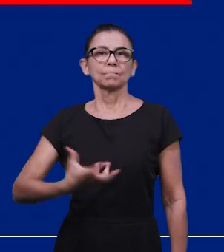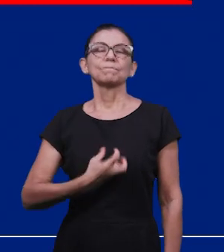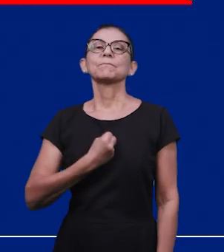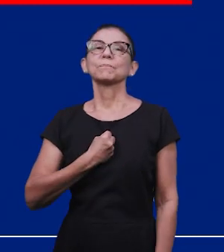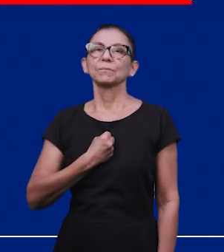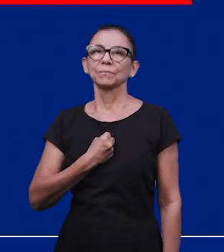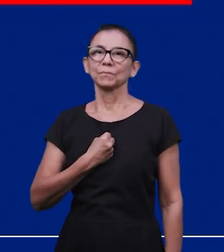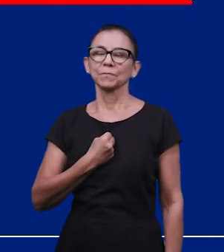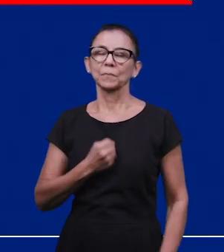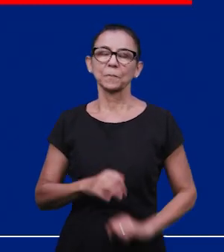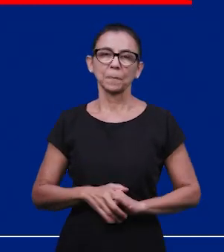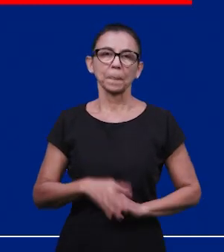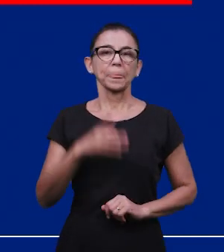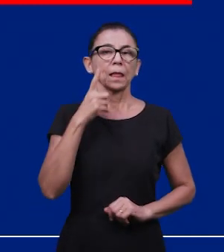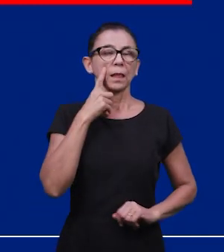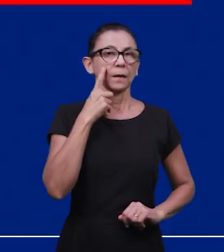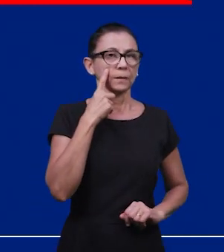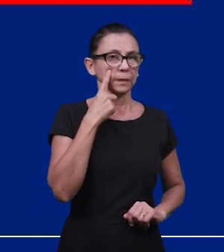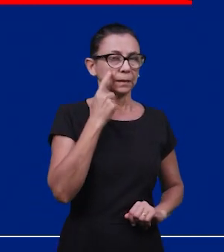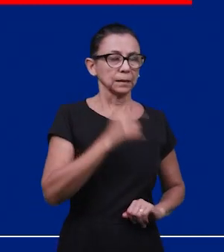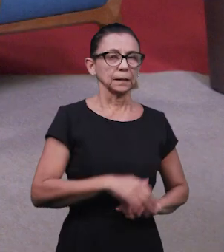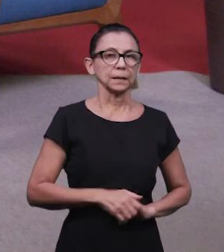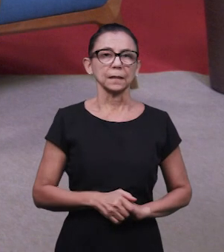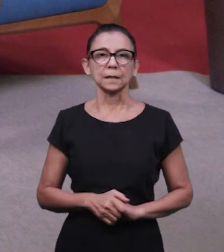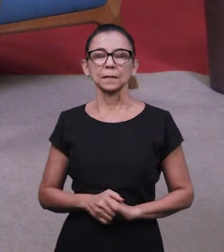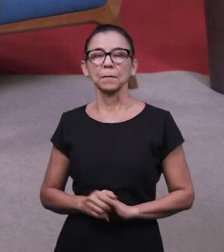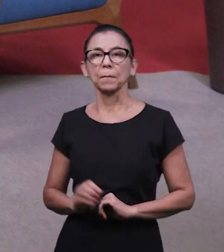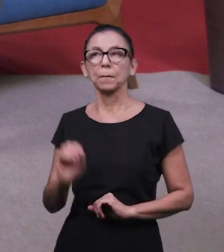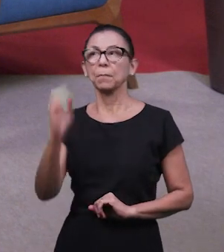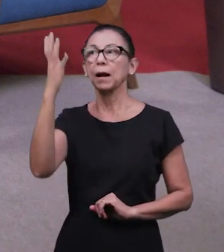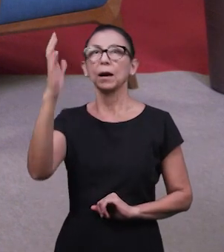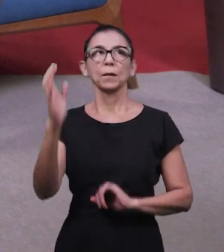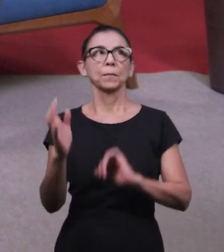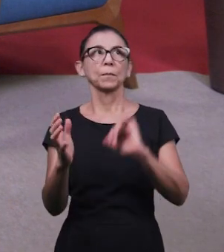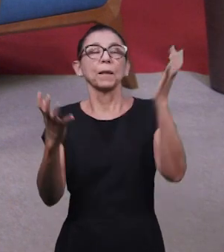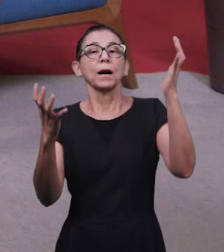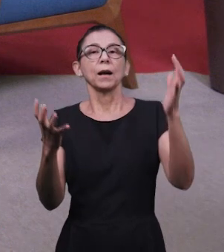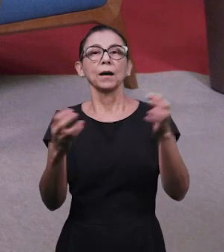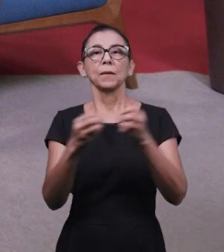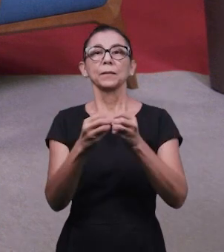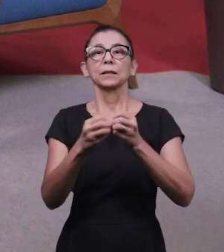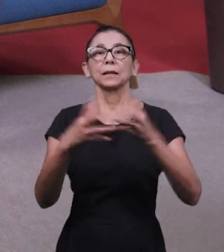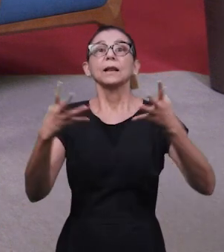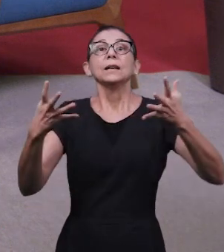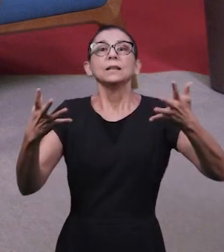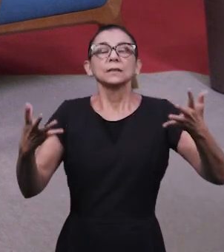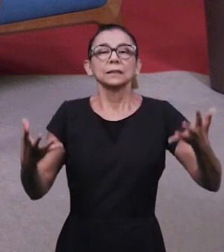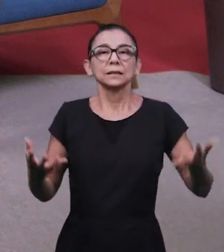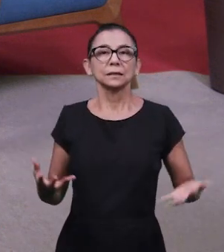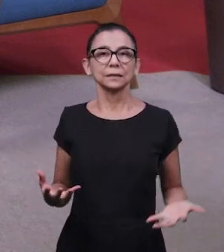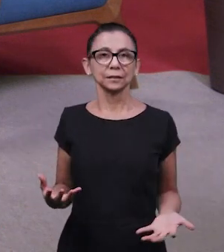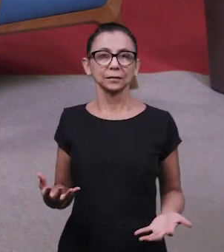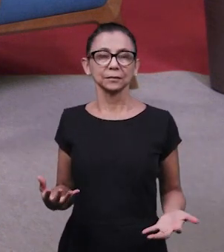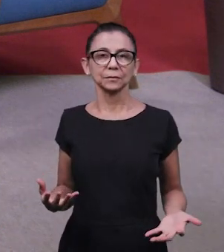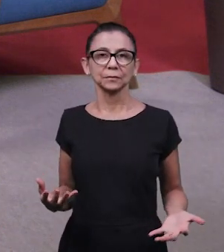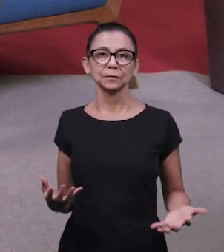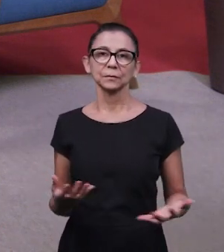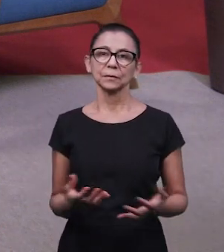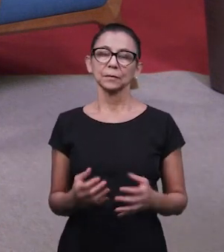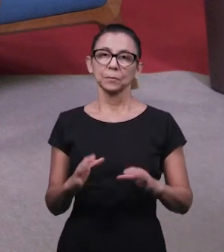várias maravilhas e dons do Espírito Santo distribuídos por sua vontade? Glória a Tão